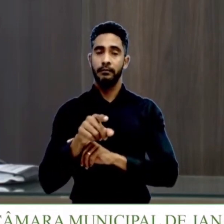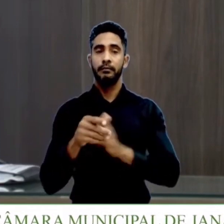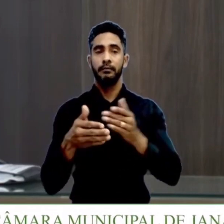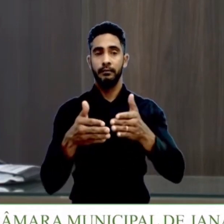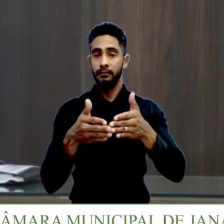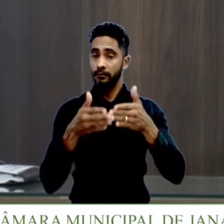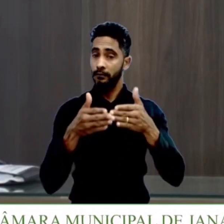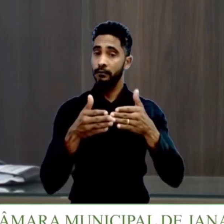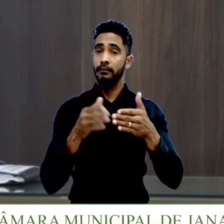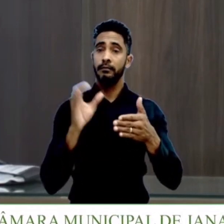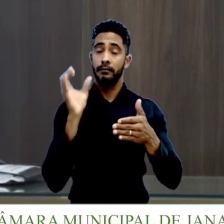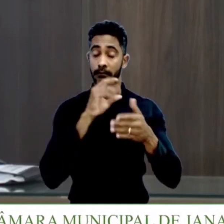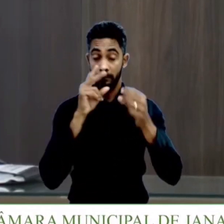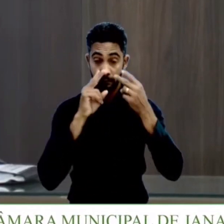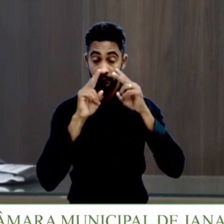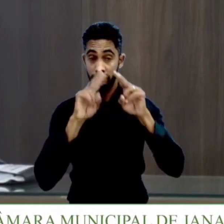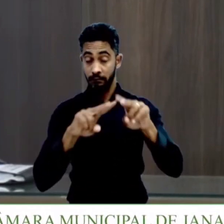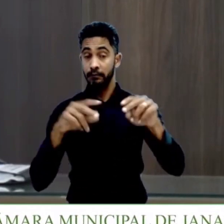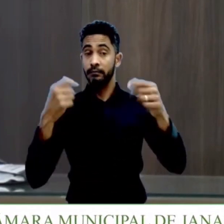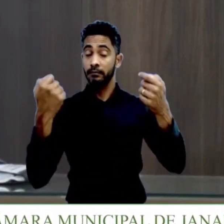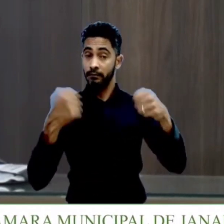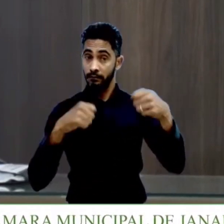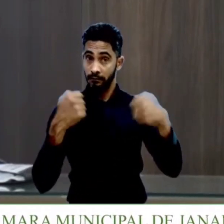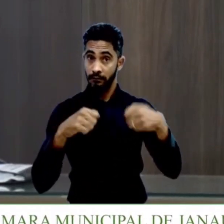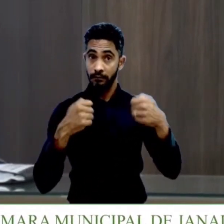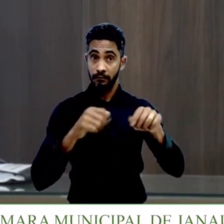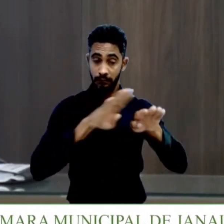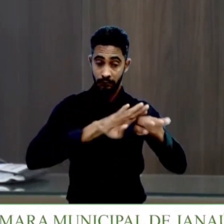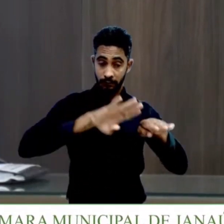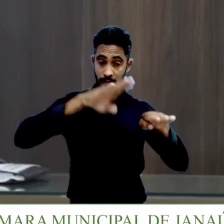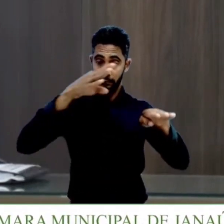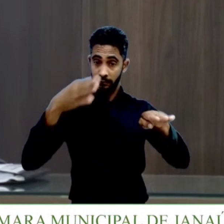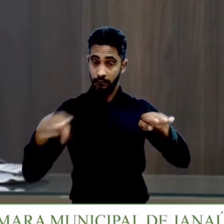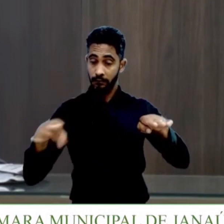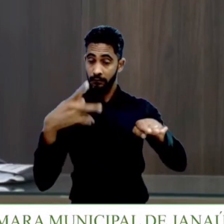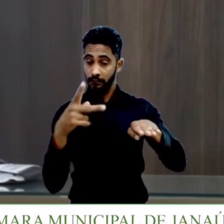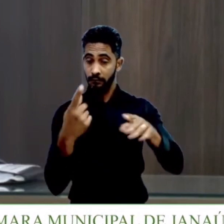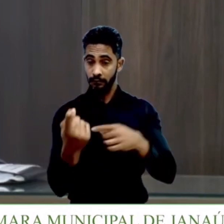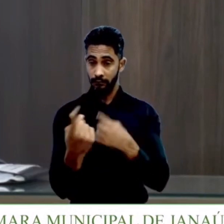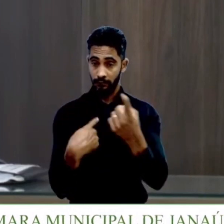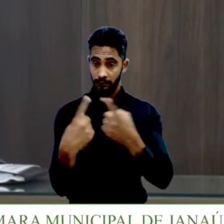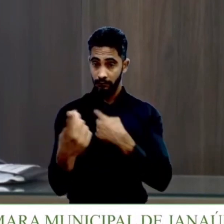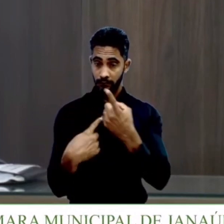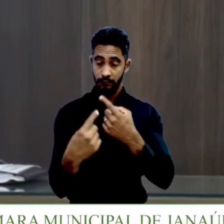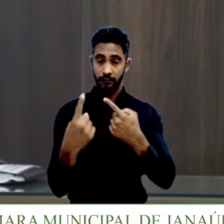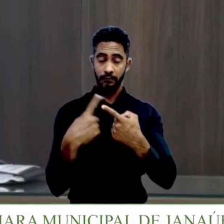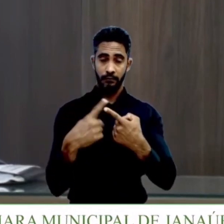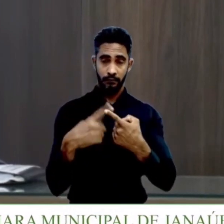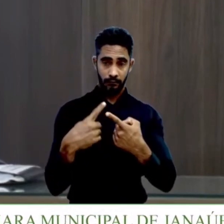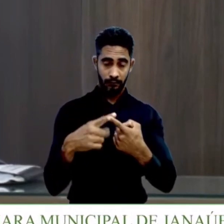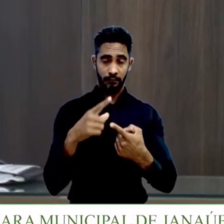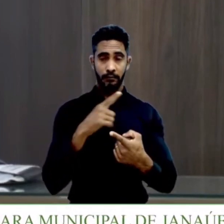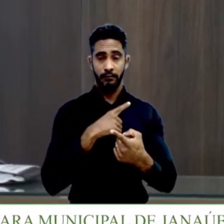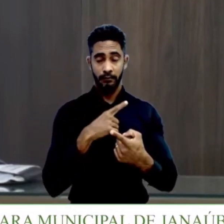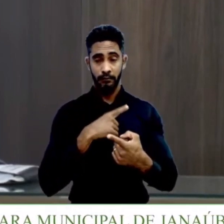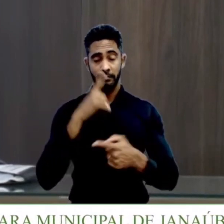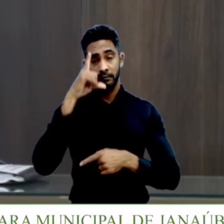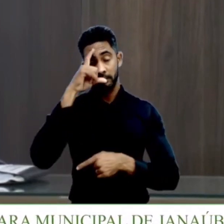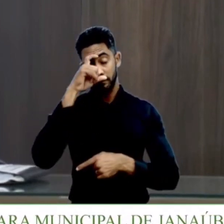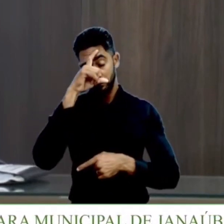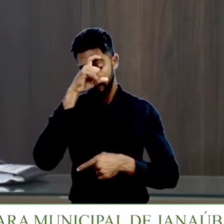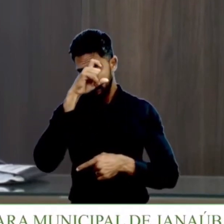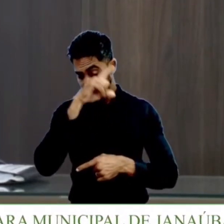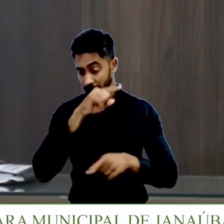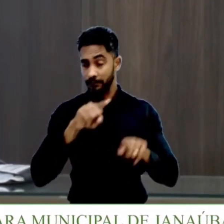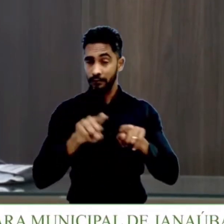requerimento por visualizar a necessidade do redutor de velocidade na avenida supracitada, uma vez que a via tem tornado um